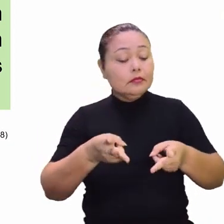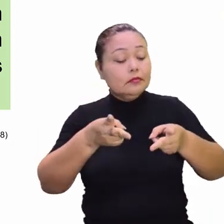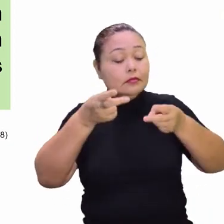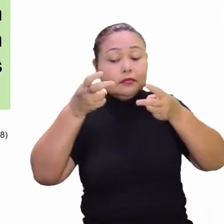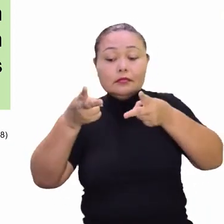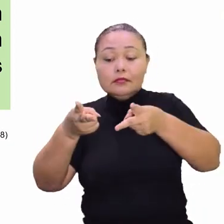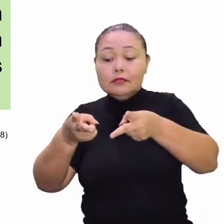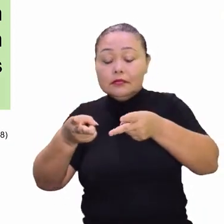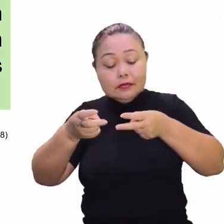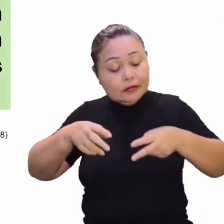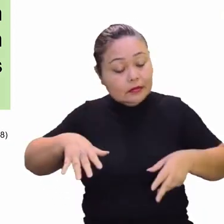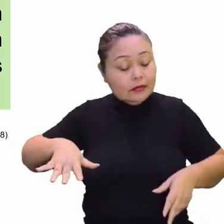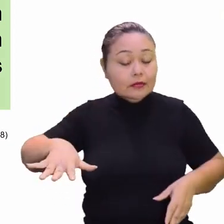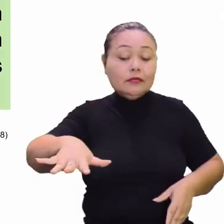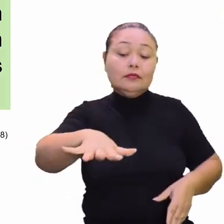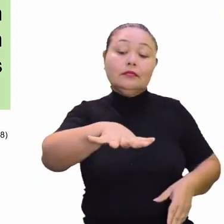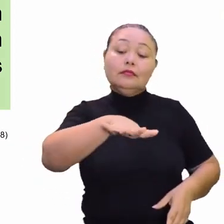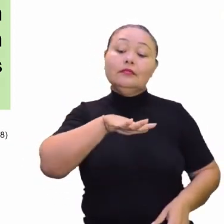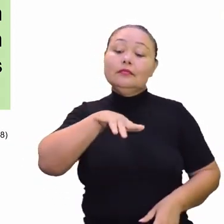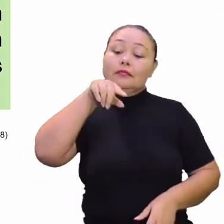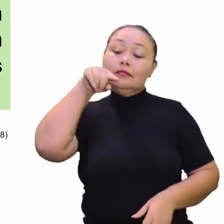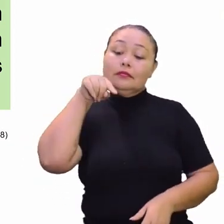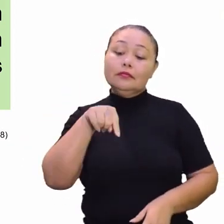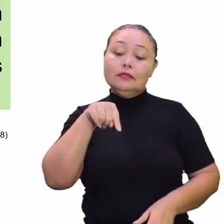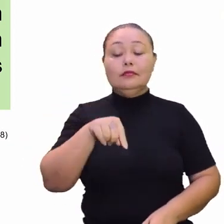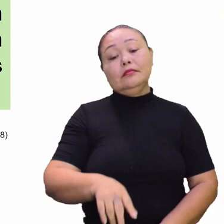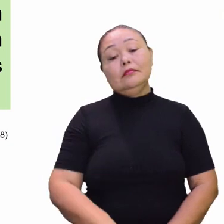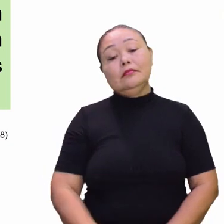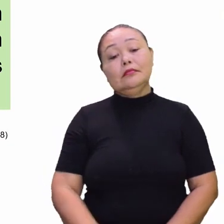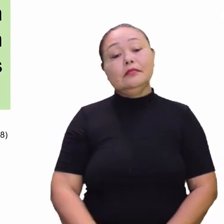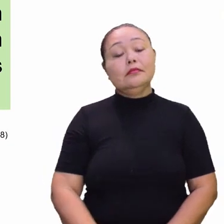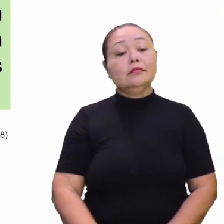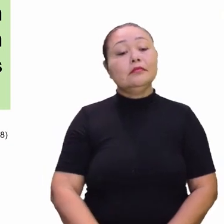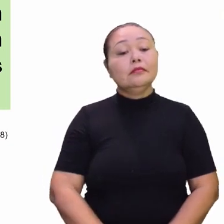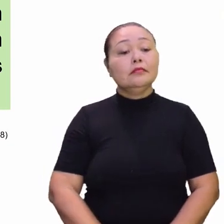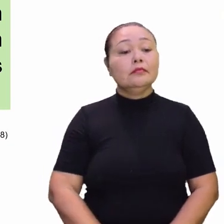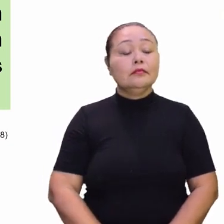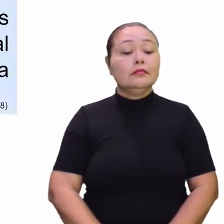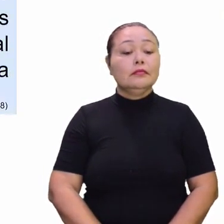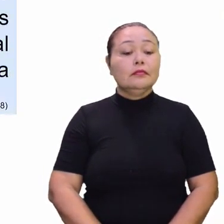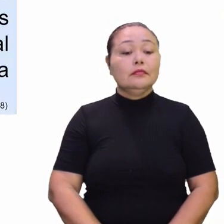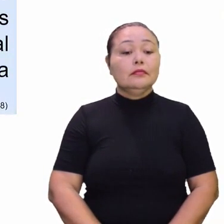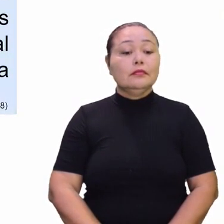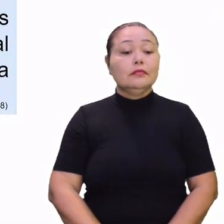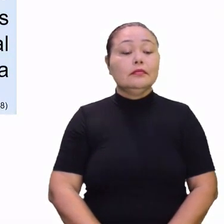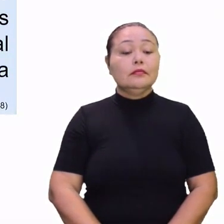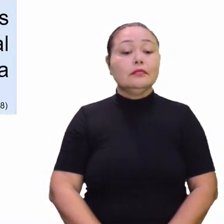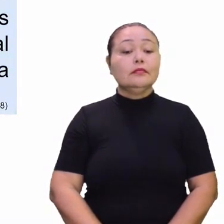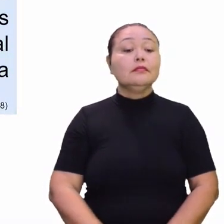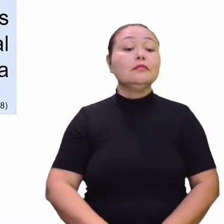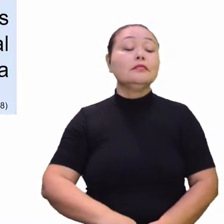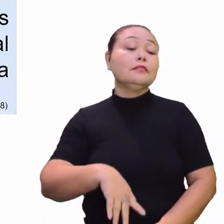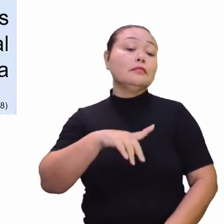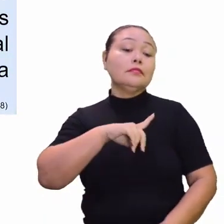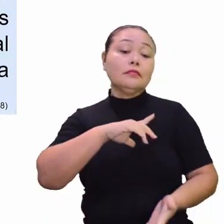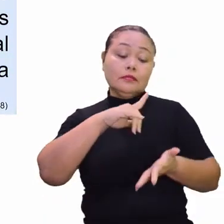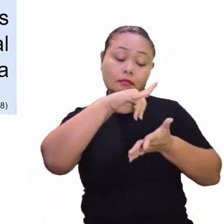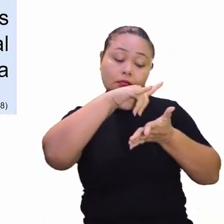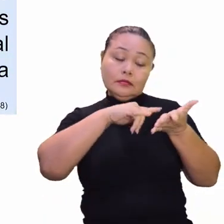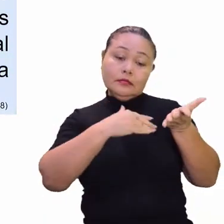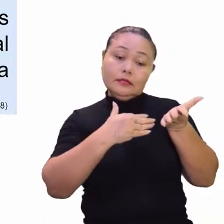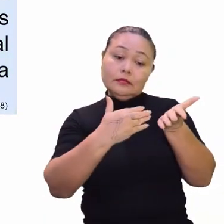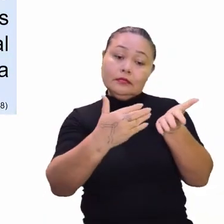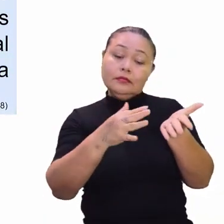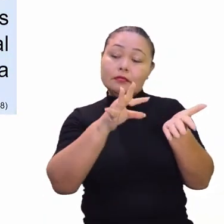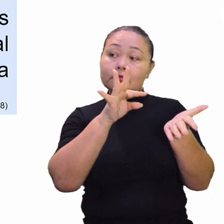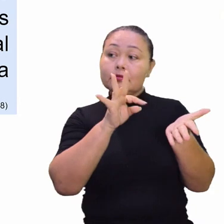exploração de nossa região. Ok? Pelo Tratado